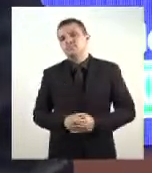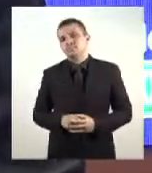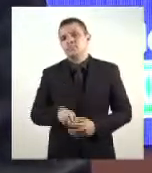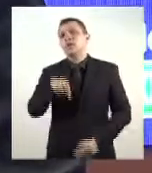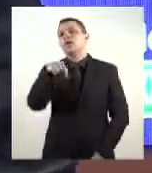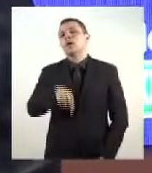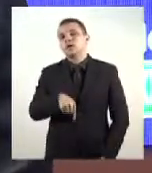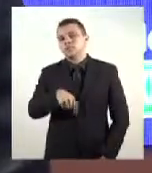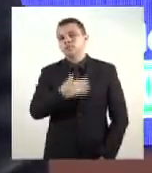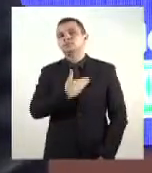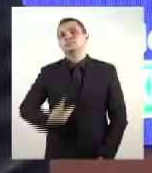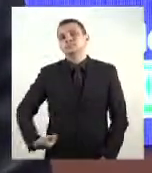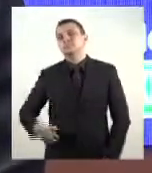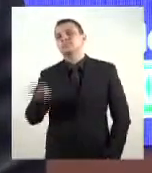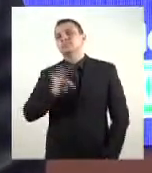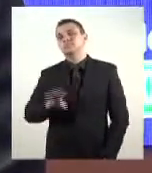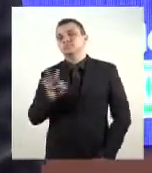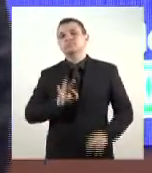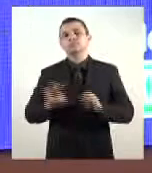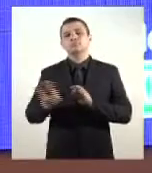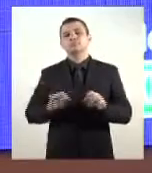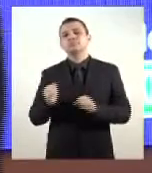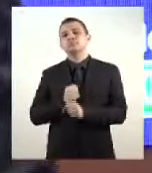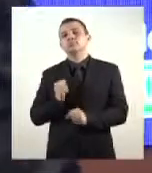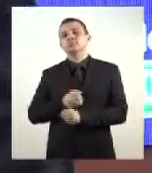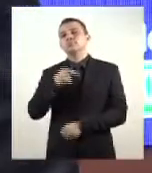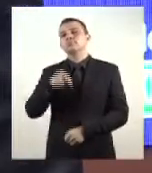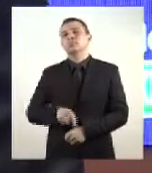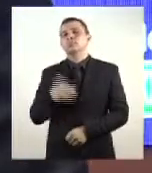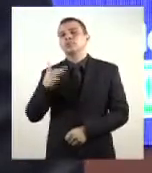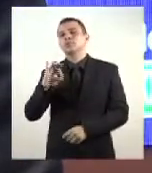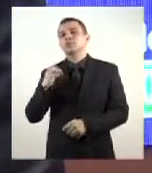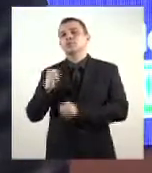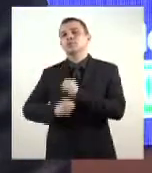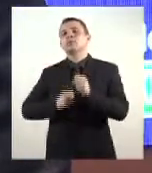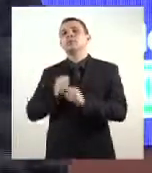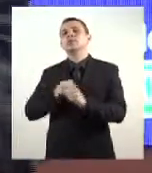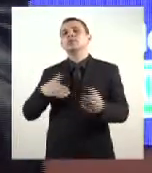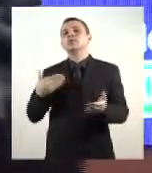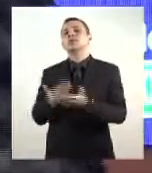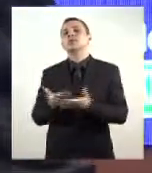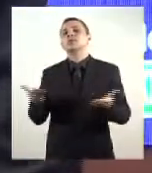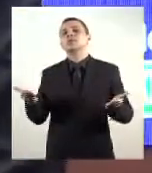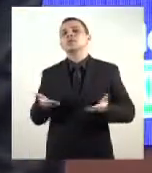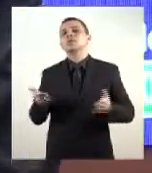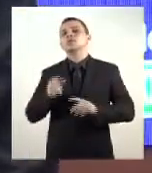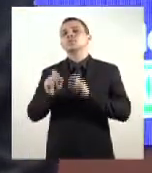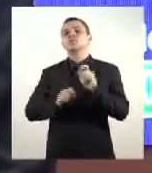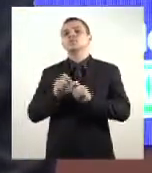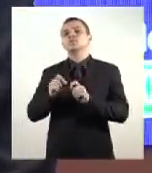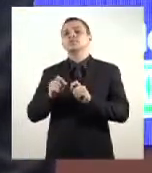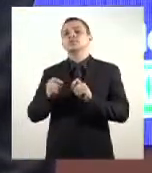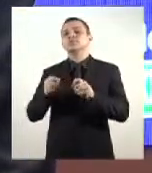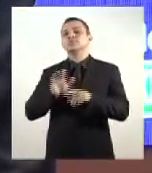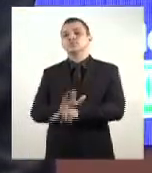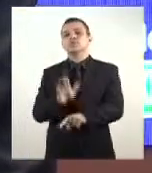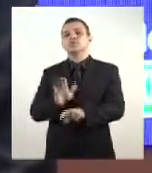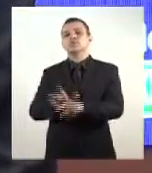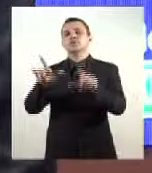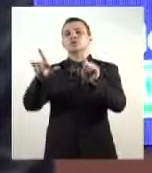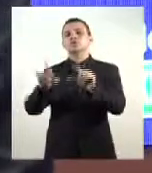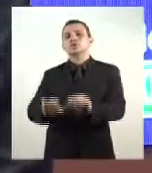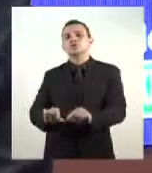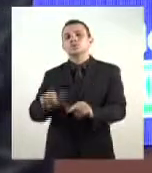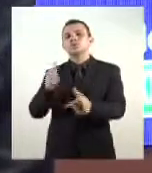governo federal já fez pelo Maranhão nesses últimos 10 anos, que nós poderíamos dizer que vai diminuir o combate,